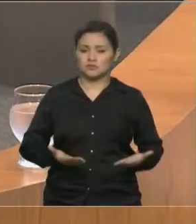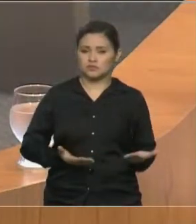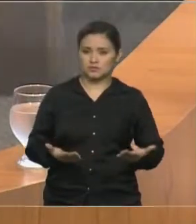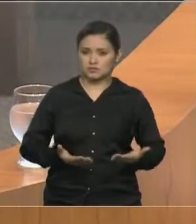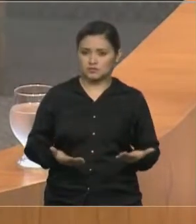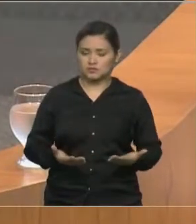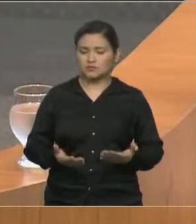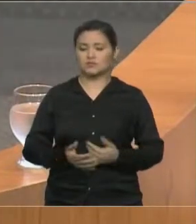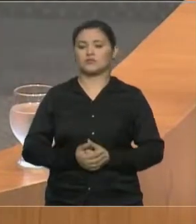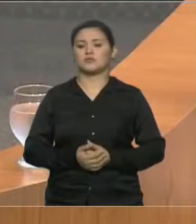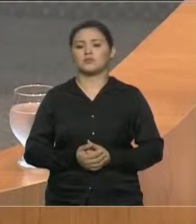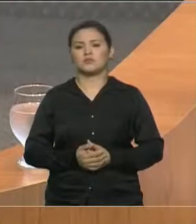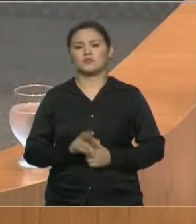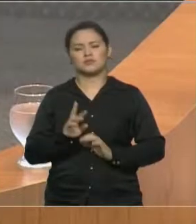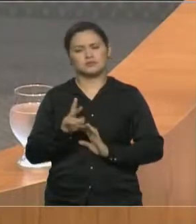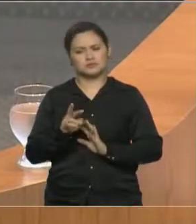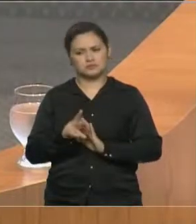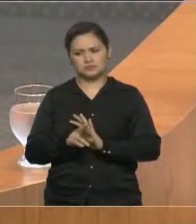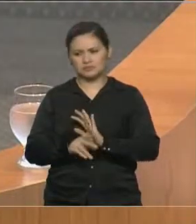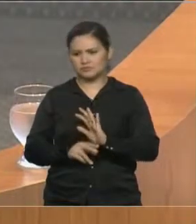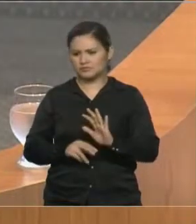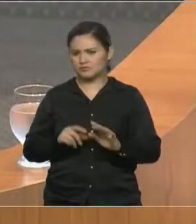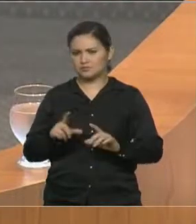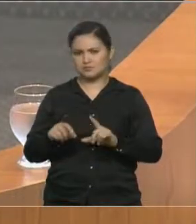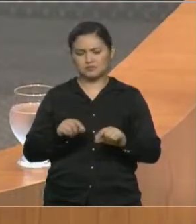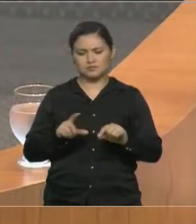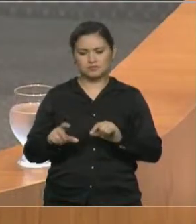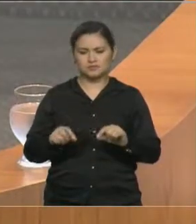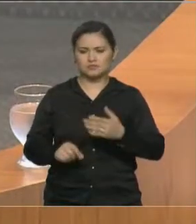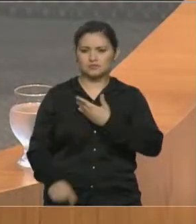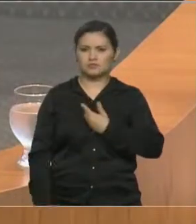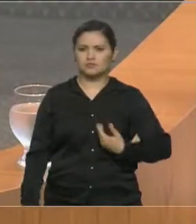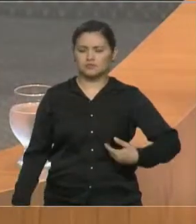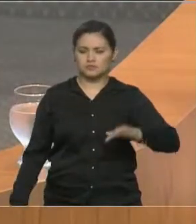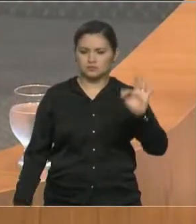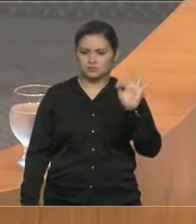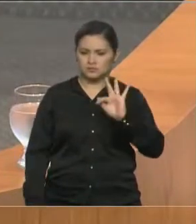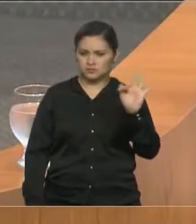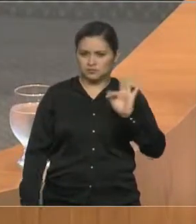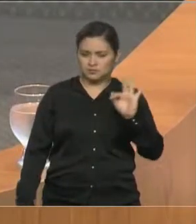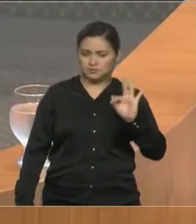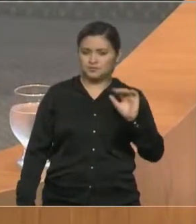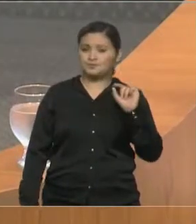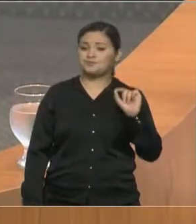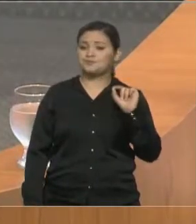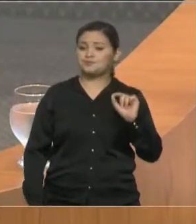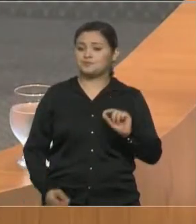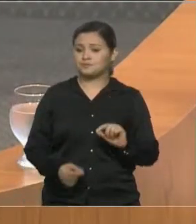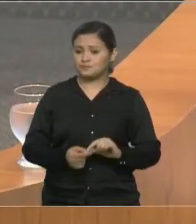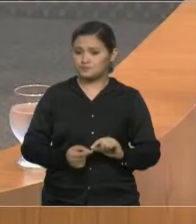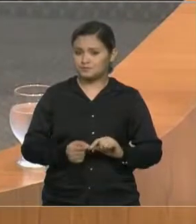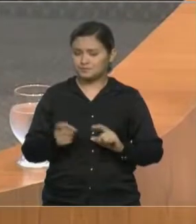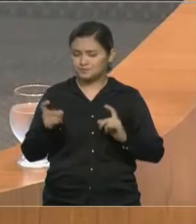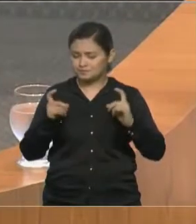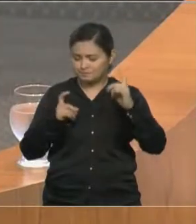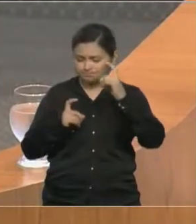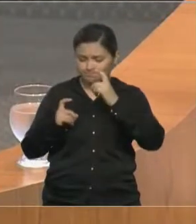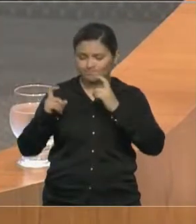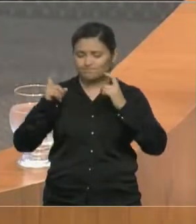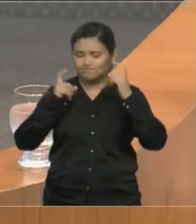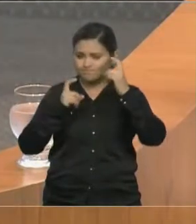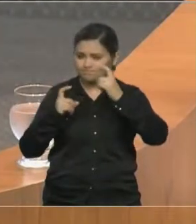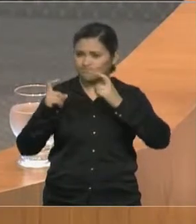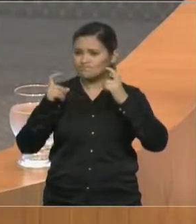decisões, diversos atos administrativos do governo federal que muito preocupam e impõem retrocesso à